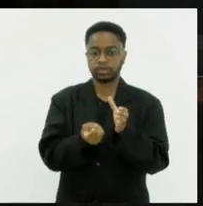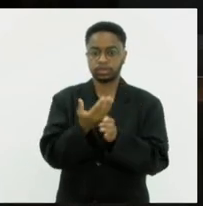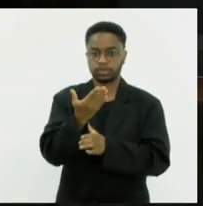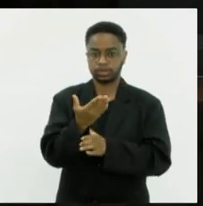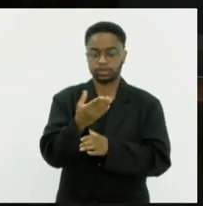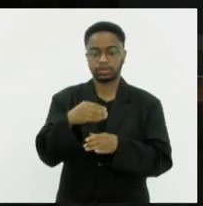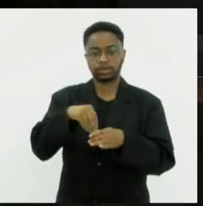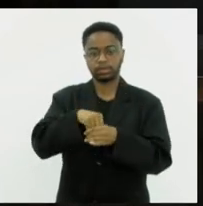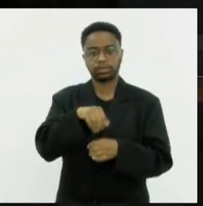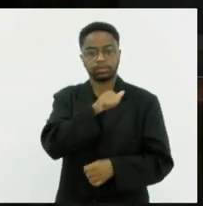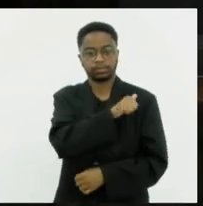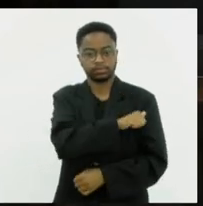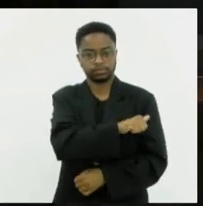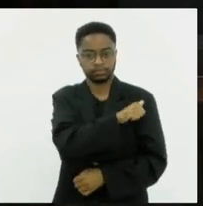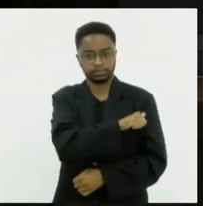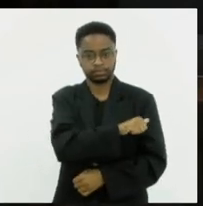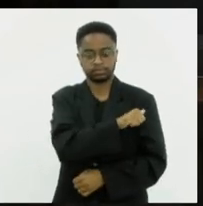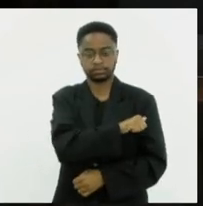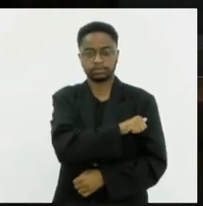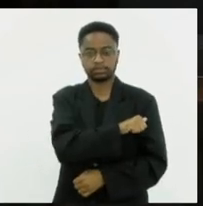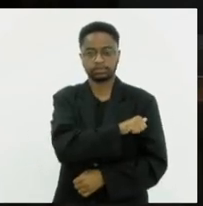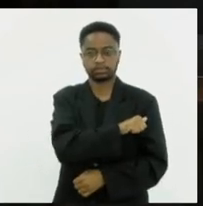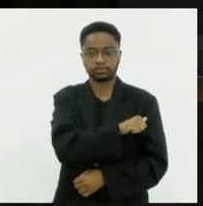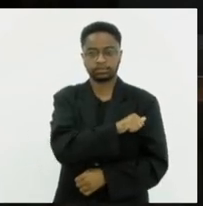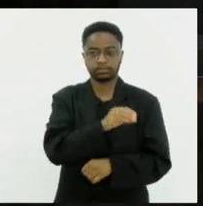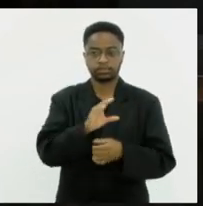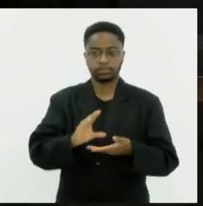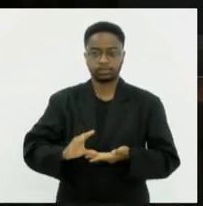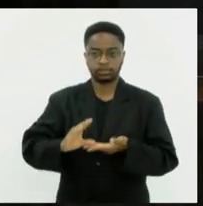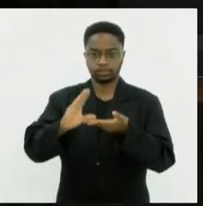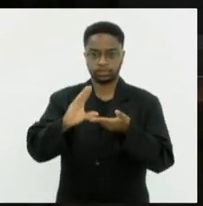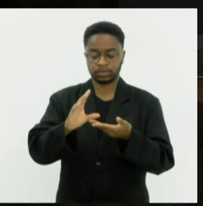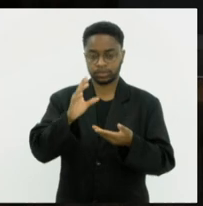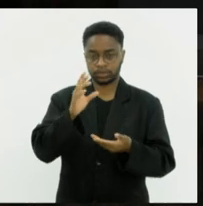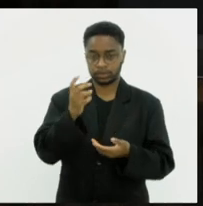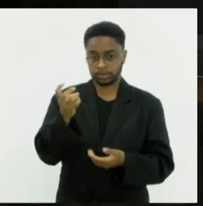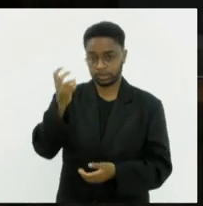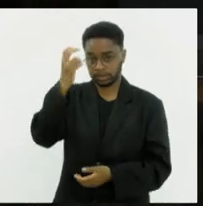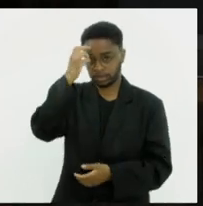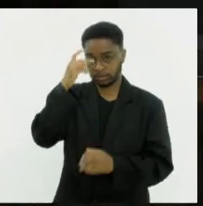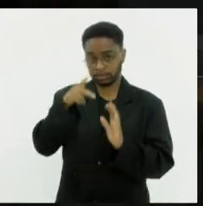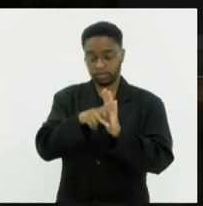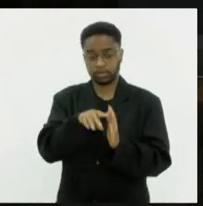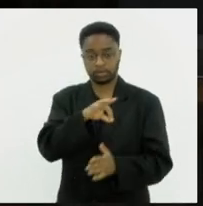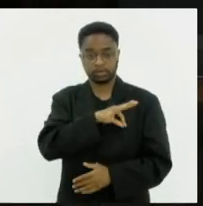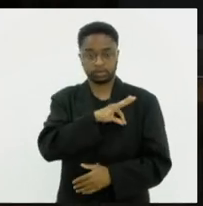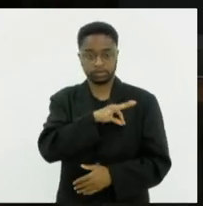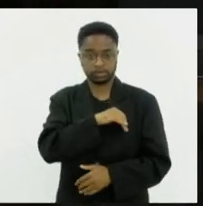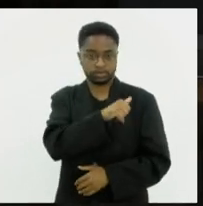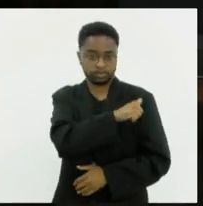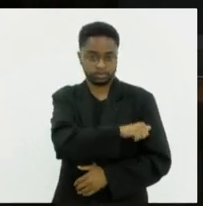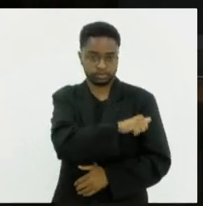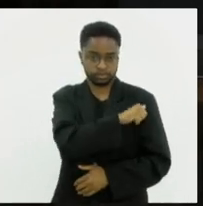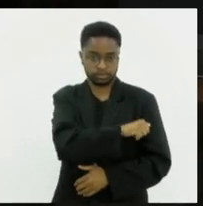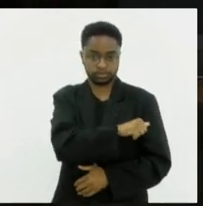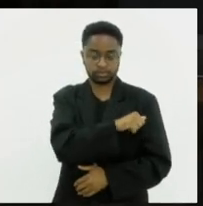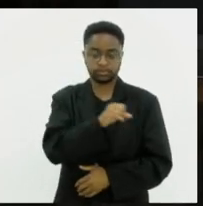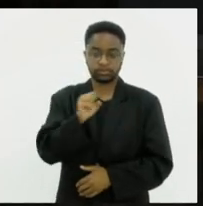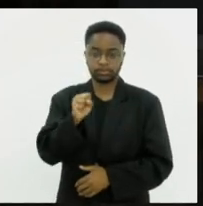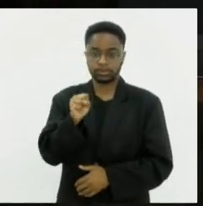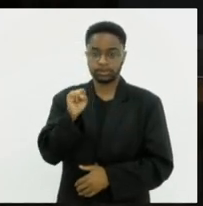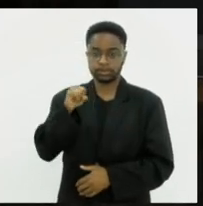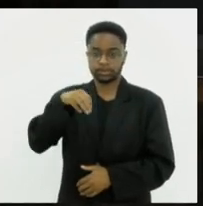âmbito do Estado do Rio de Janeiro, o Conselho de Inteligência das Polícias do Estado do Rio de Janeiro, o